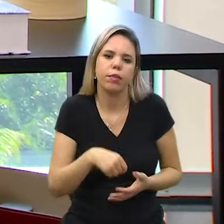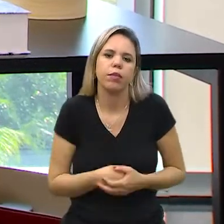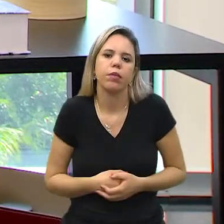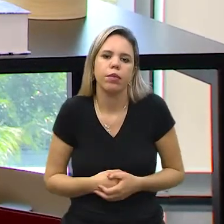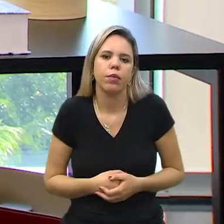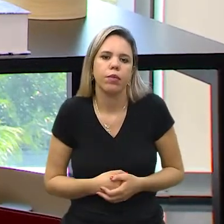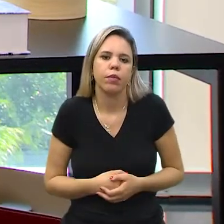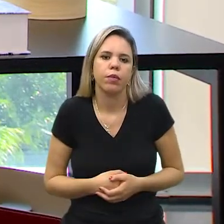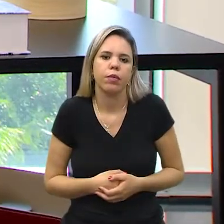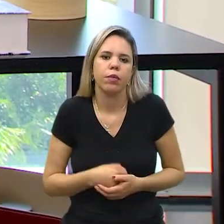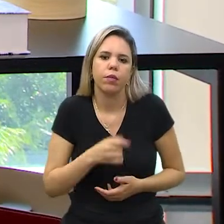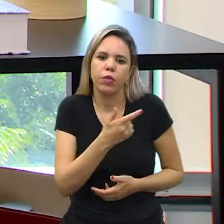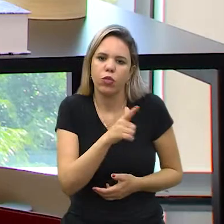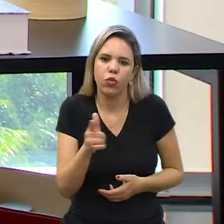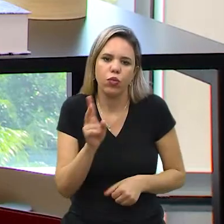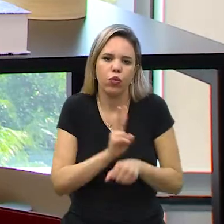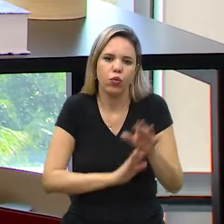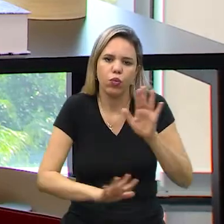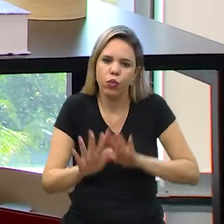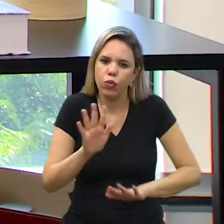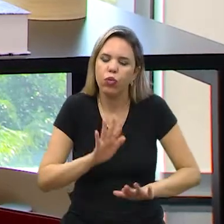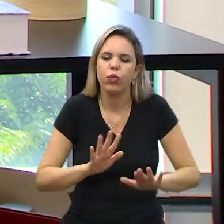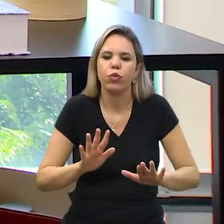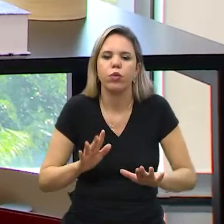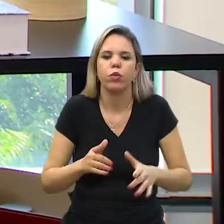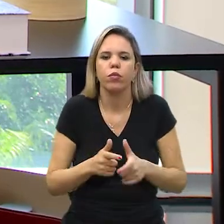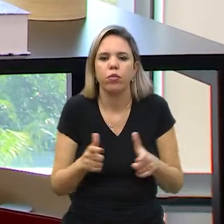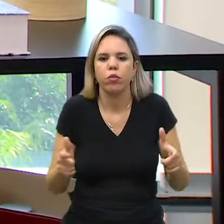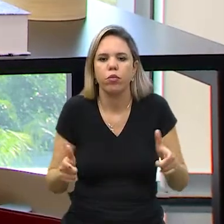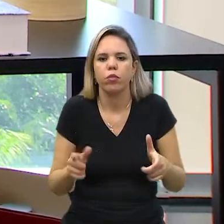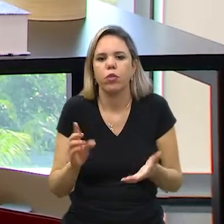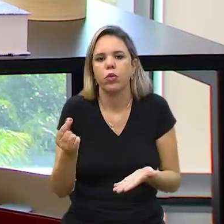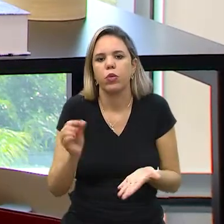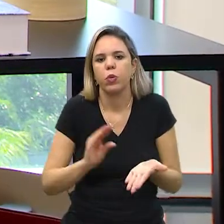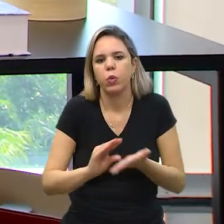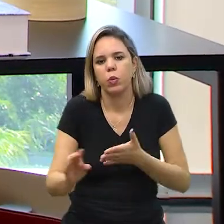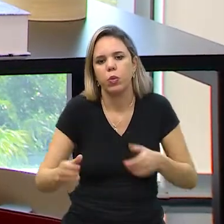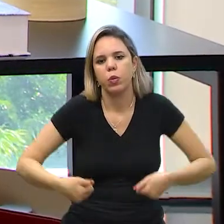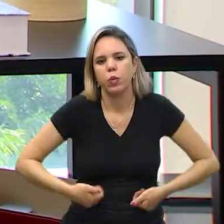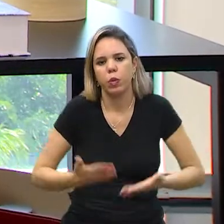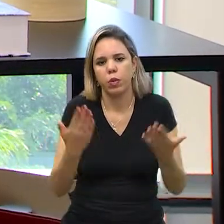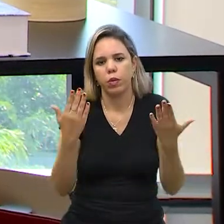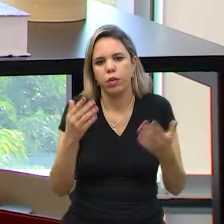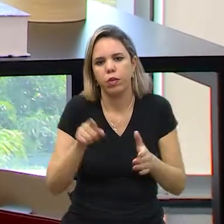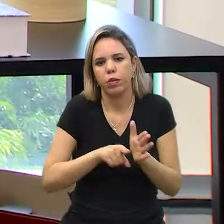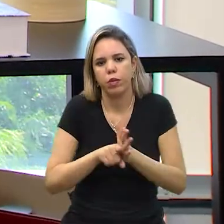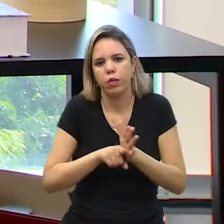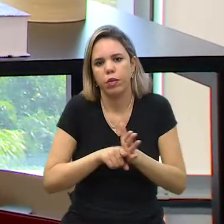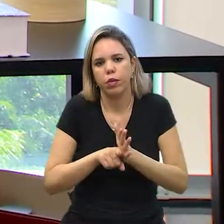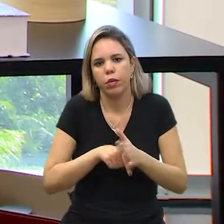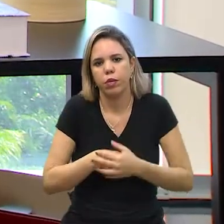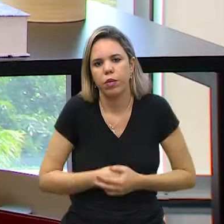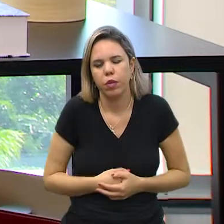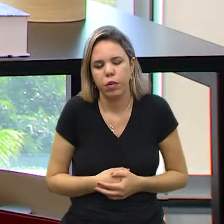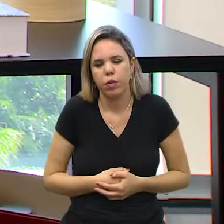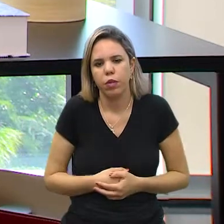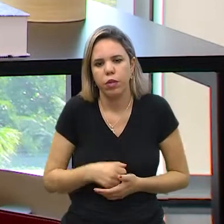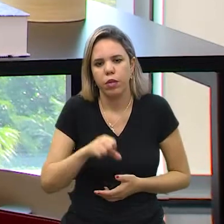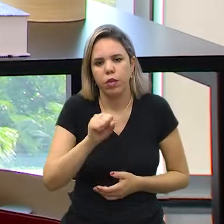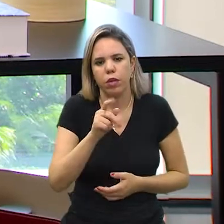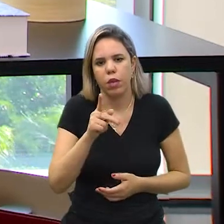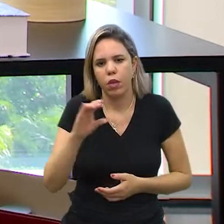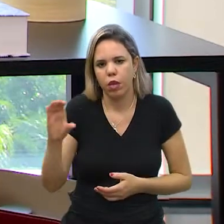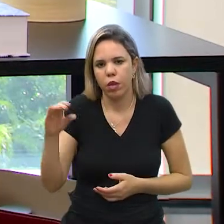você, se você não tiver cuidados, pode até estourar o seu orçamento. Inclusive, uma pesquisa do